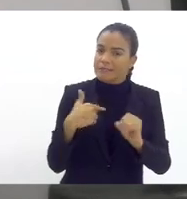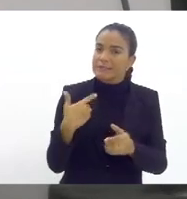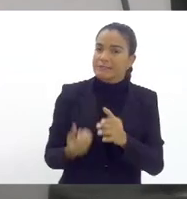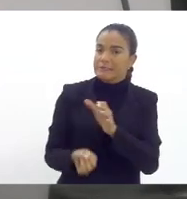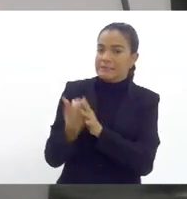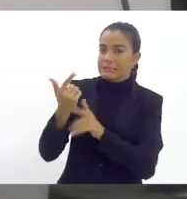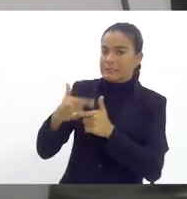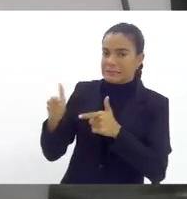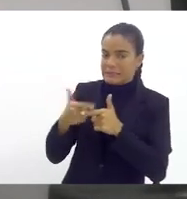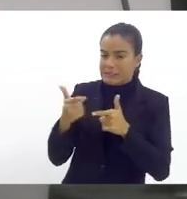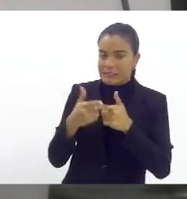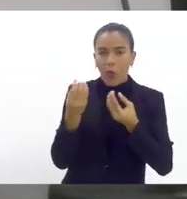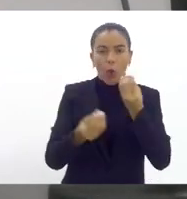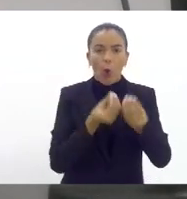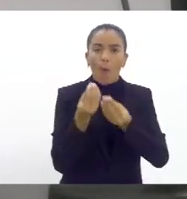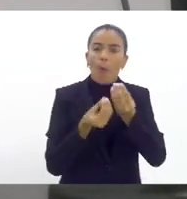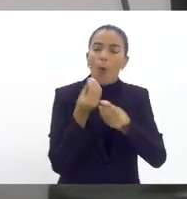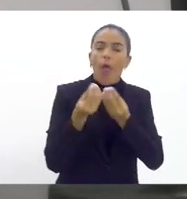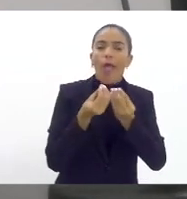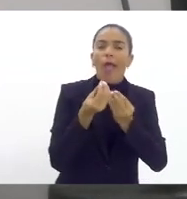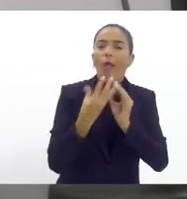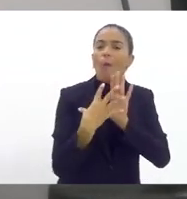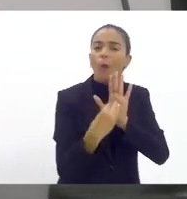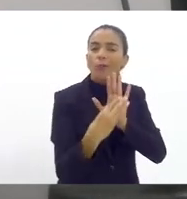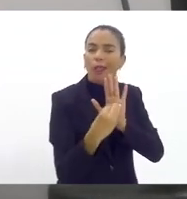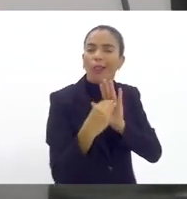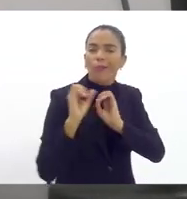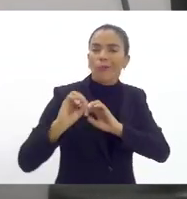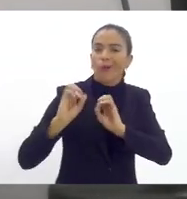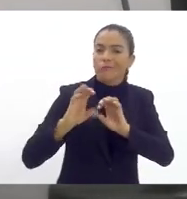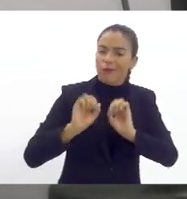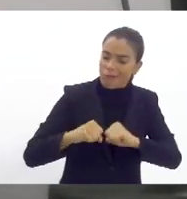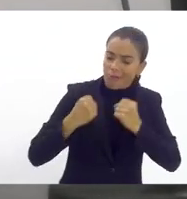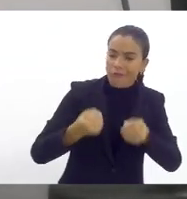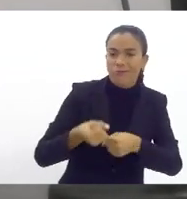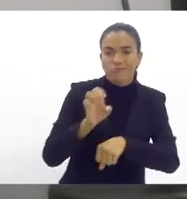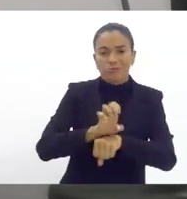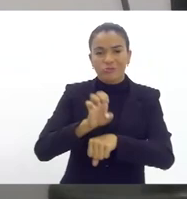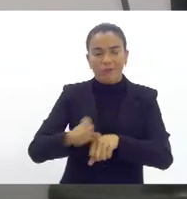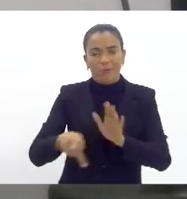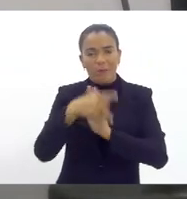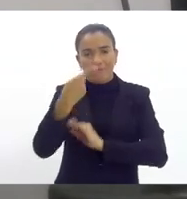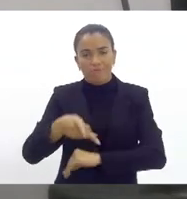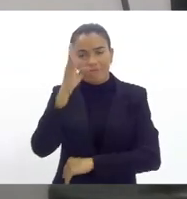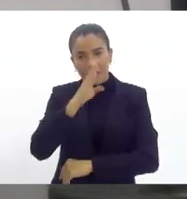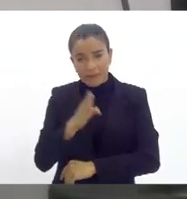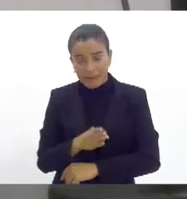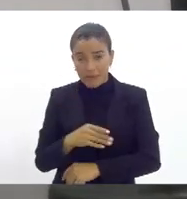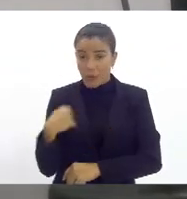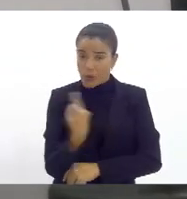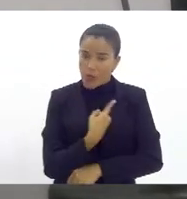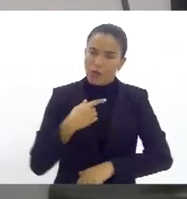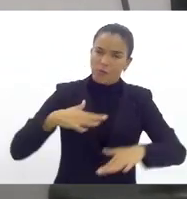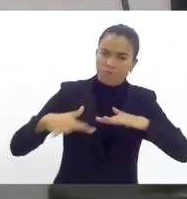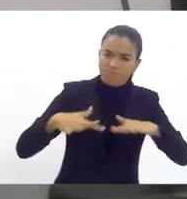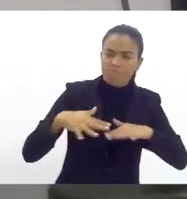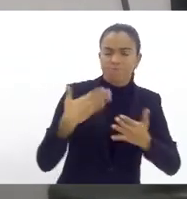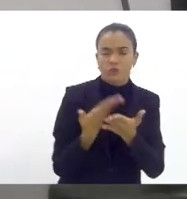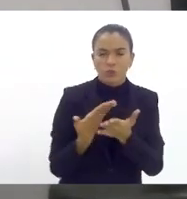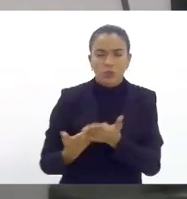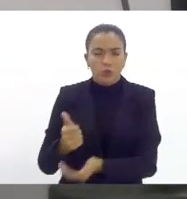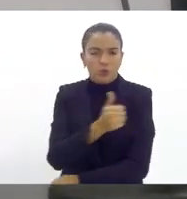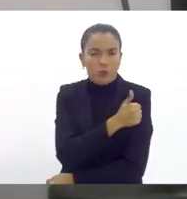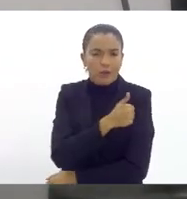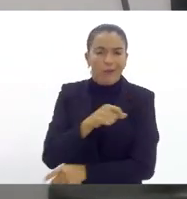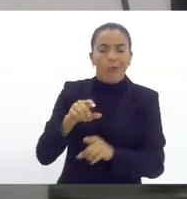na lógica de qual é o projeto de educação que a gente defende para o nosso estado e para o nosso país a gente do movimento estudantil dos